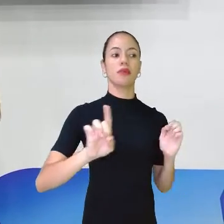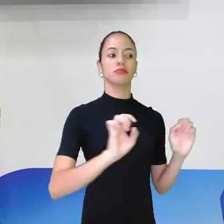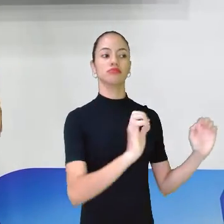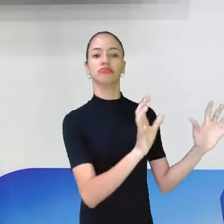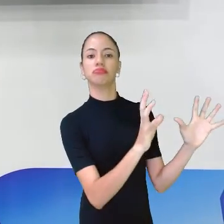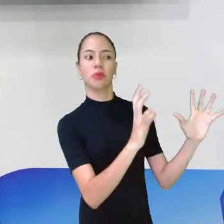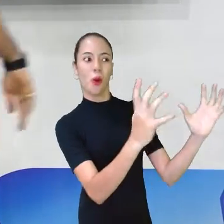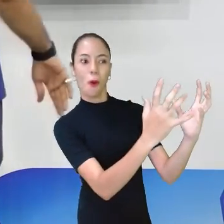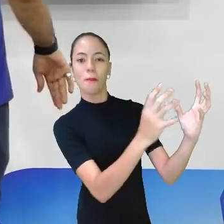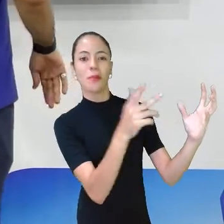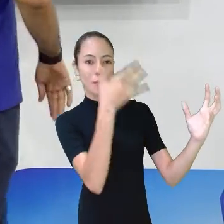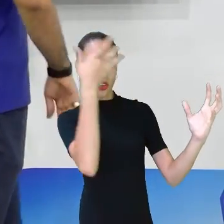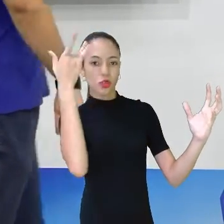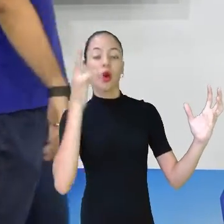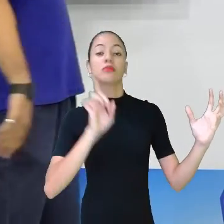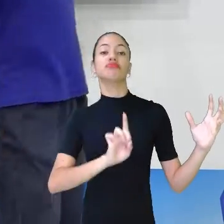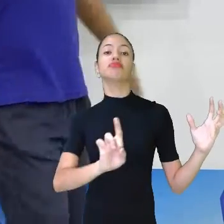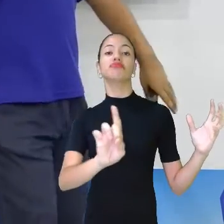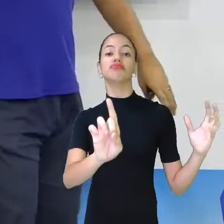Passa assim, aí.